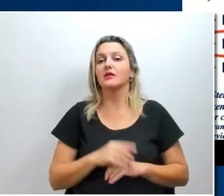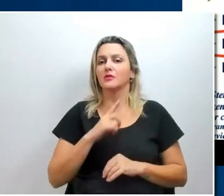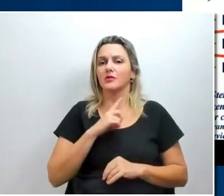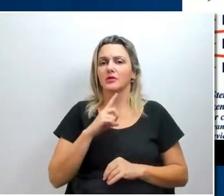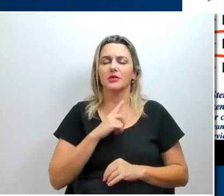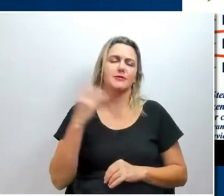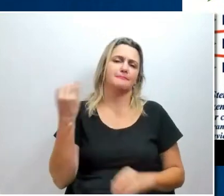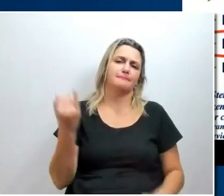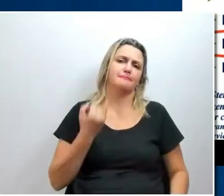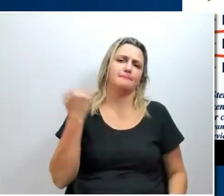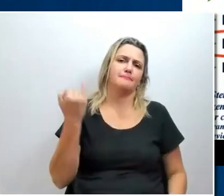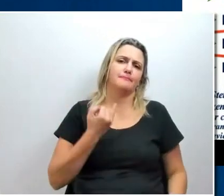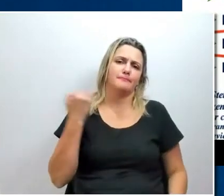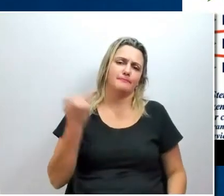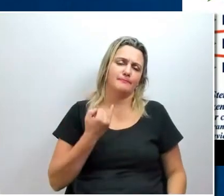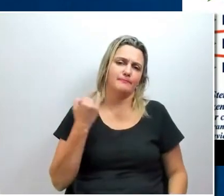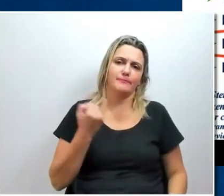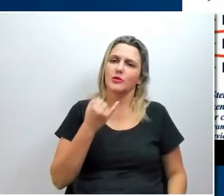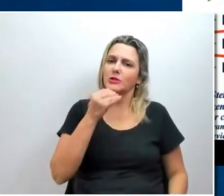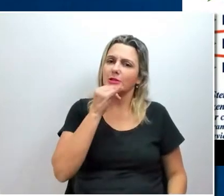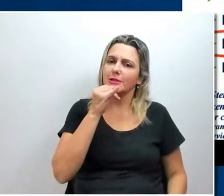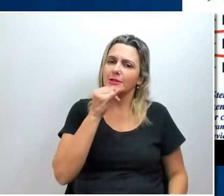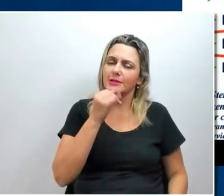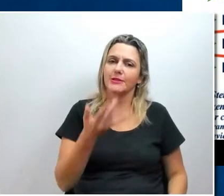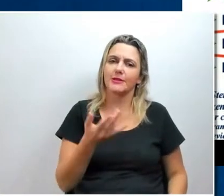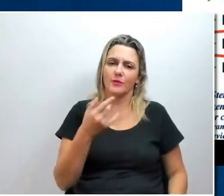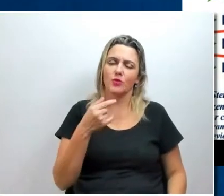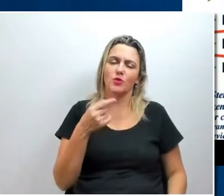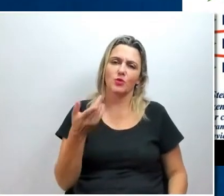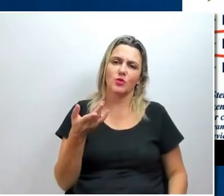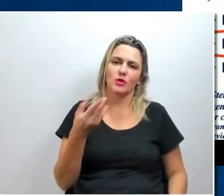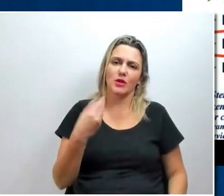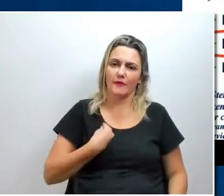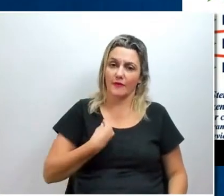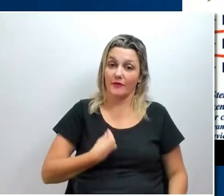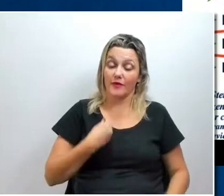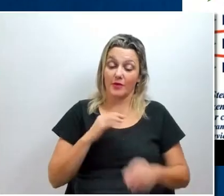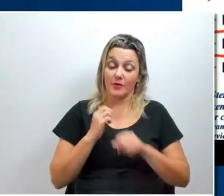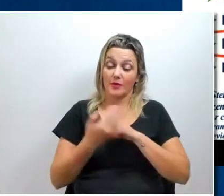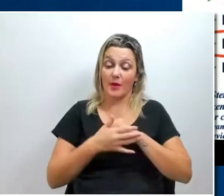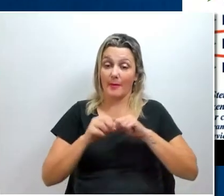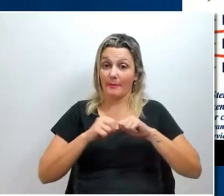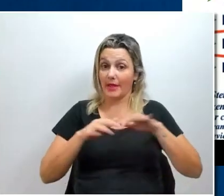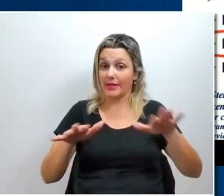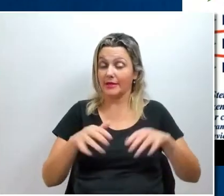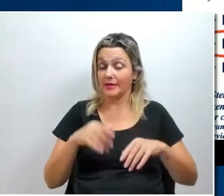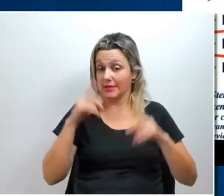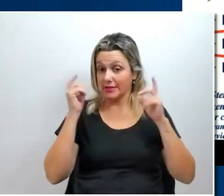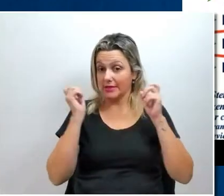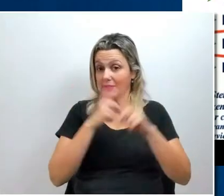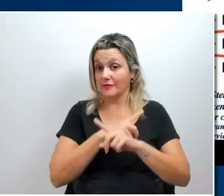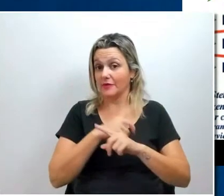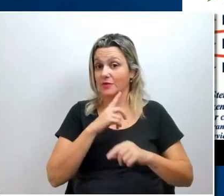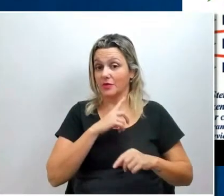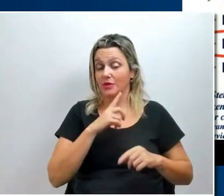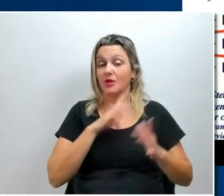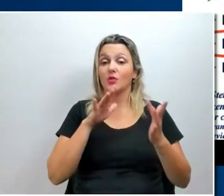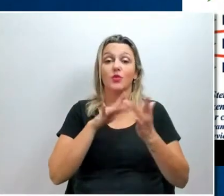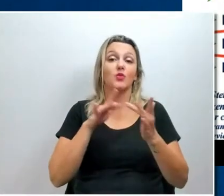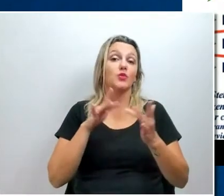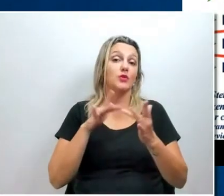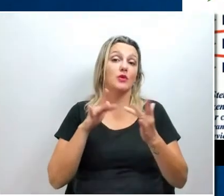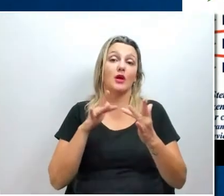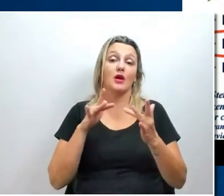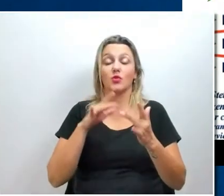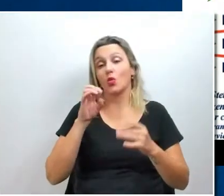importância numa situação que nós estamos ainda vivendo de pandemia, em que é muito difícil nós termos contato, né, ou conseguirmos